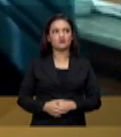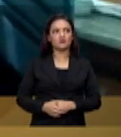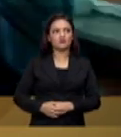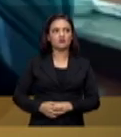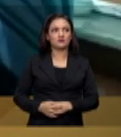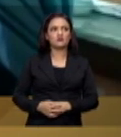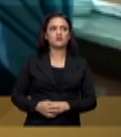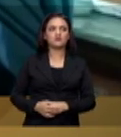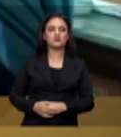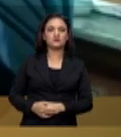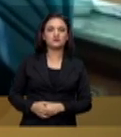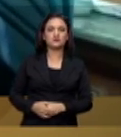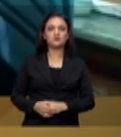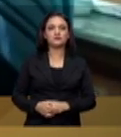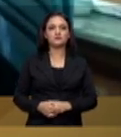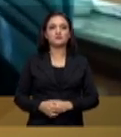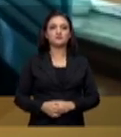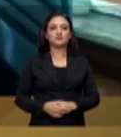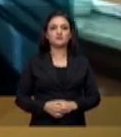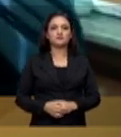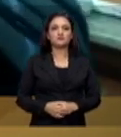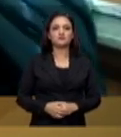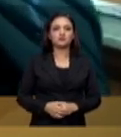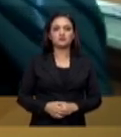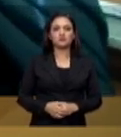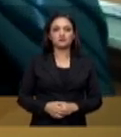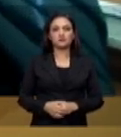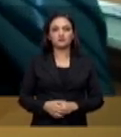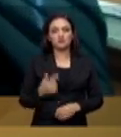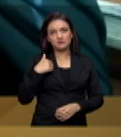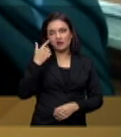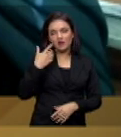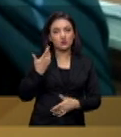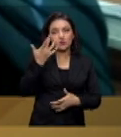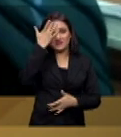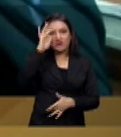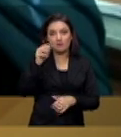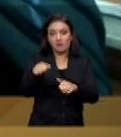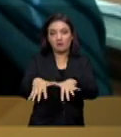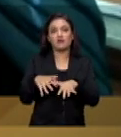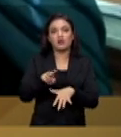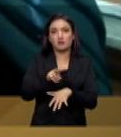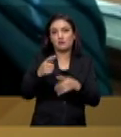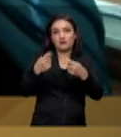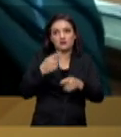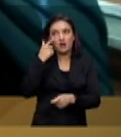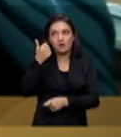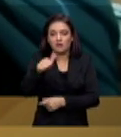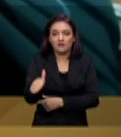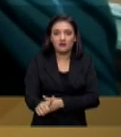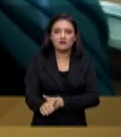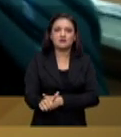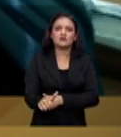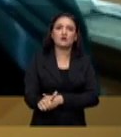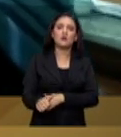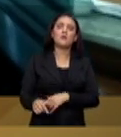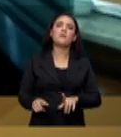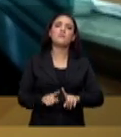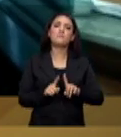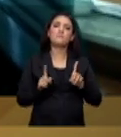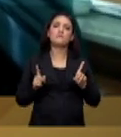nessa revisão de ofício proposta por sua excelência, mostrou-se